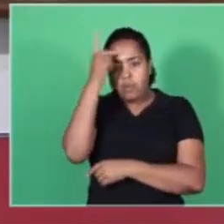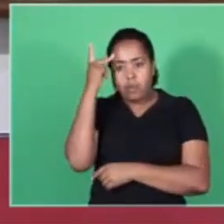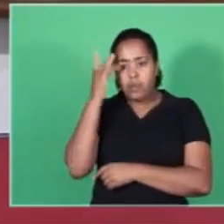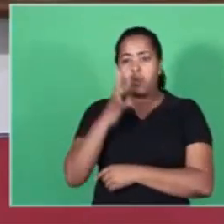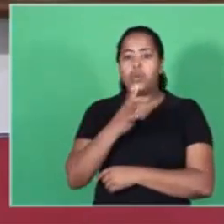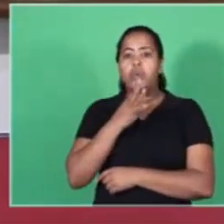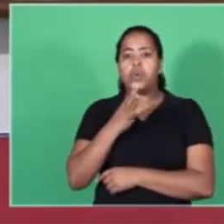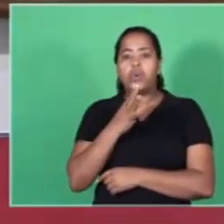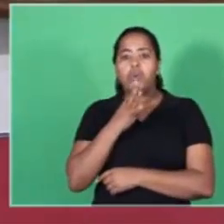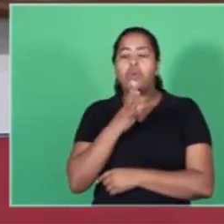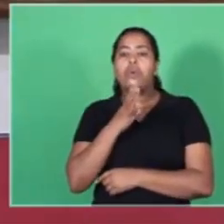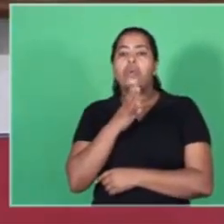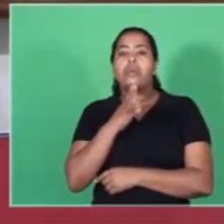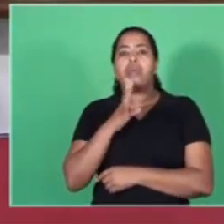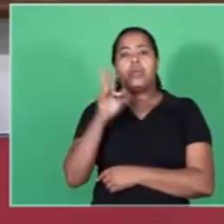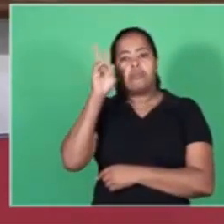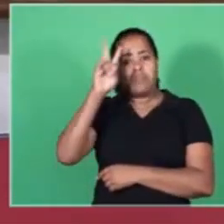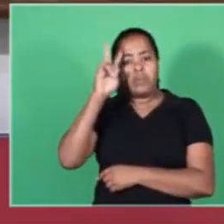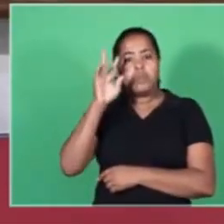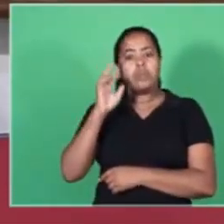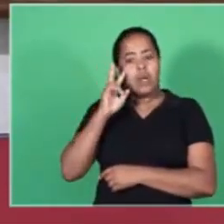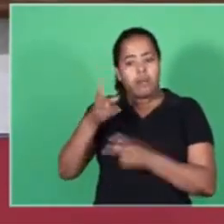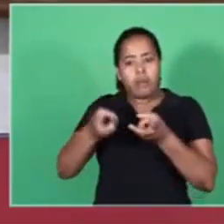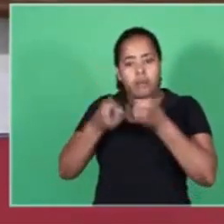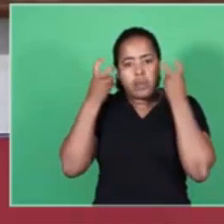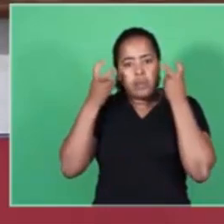um teólogo chamado Avançado.